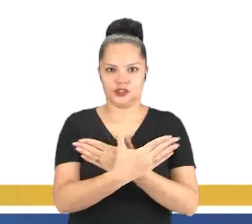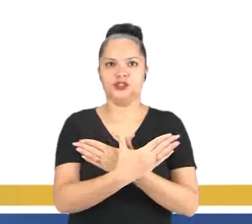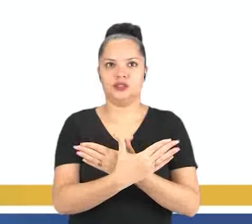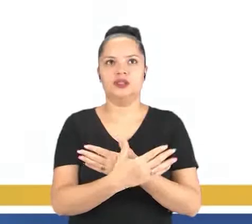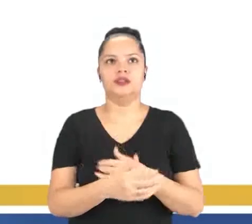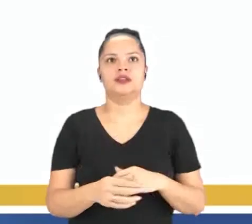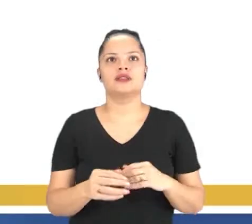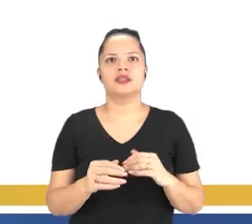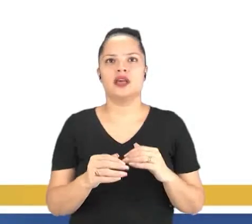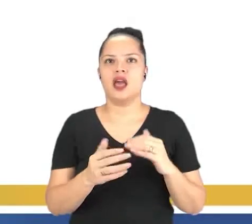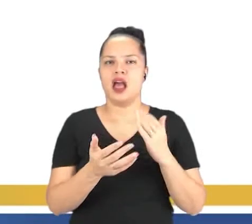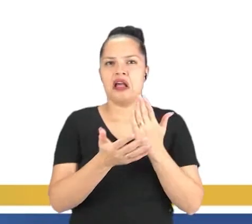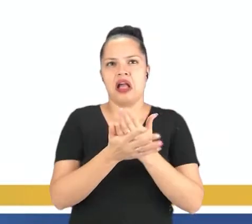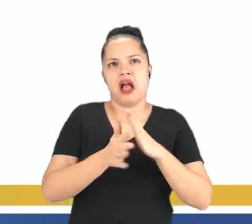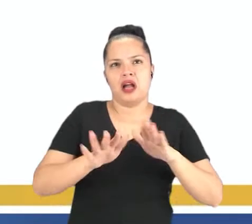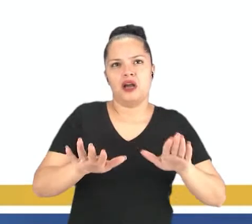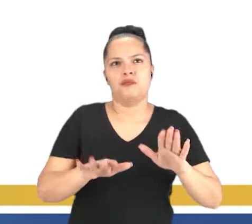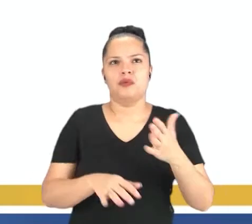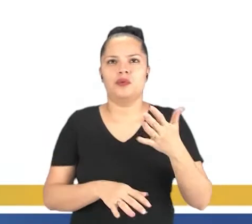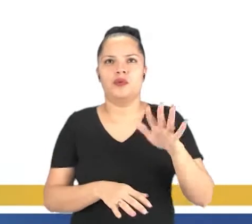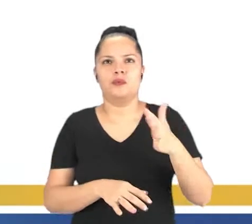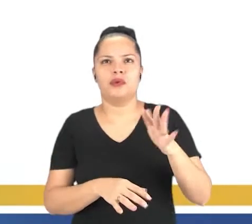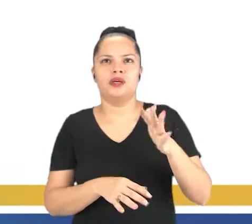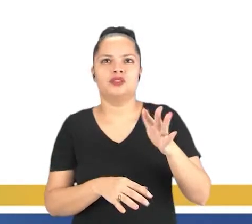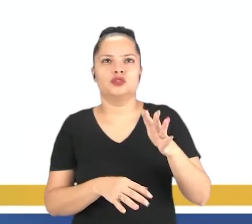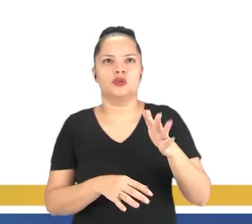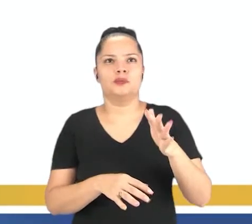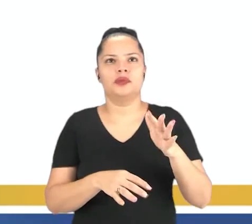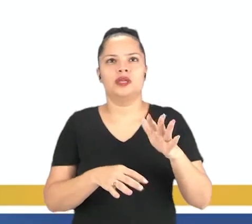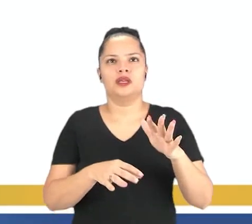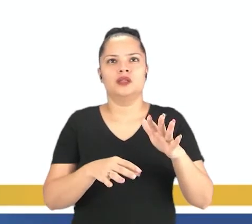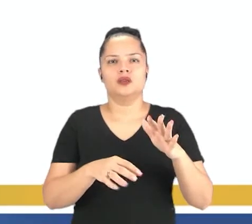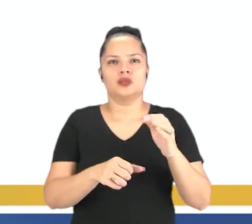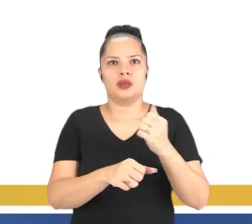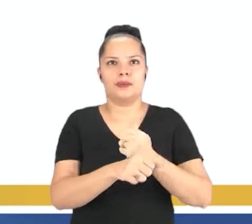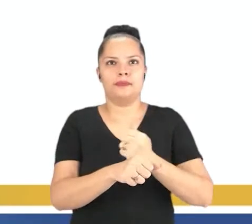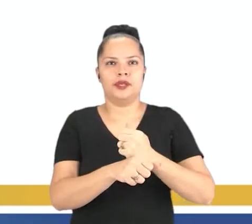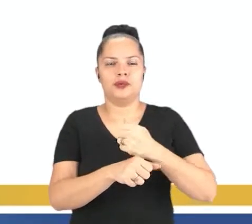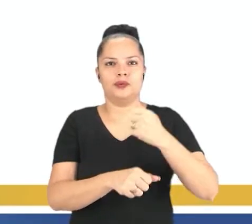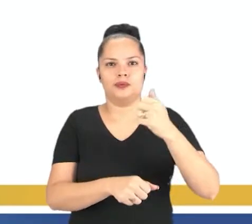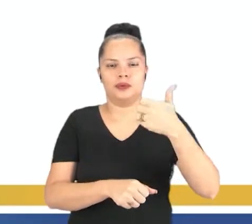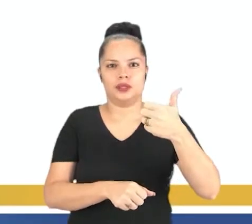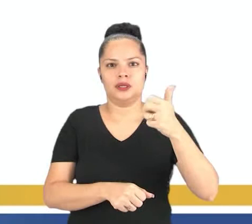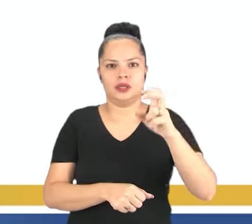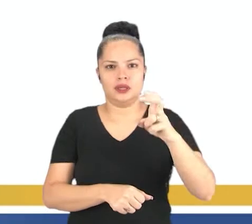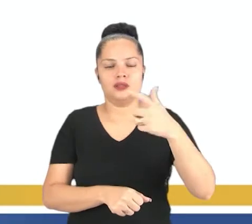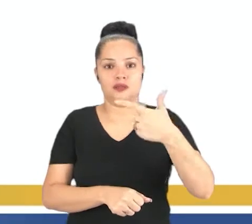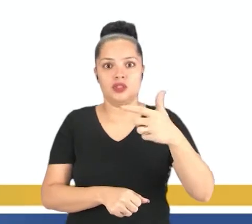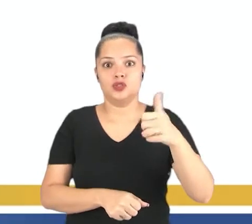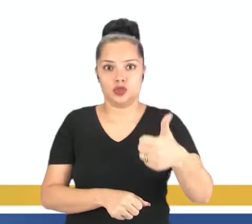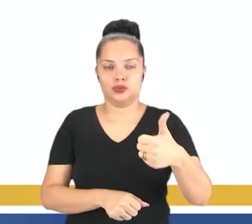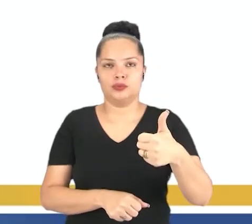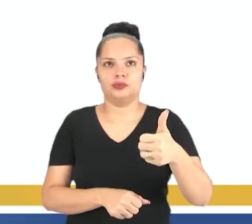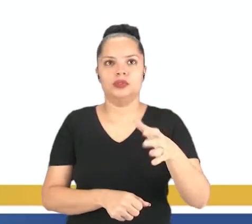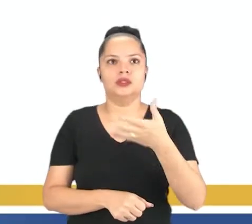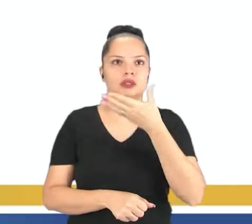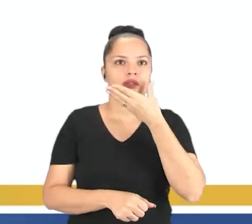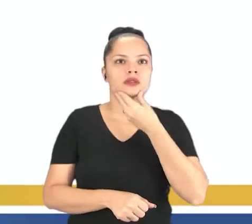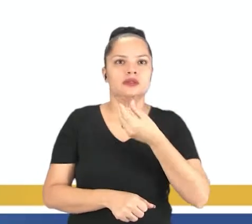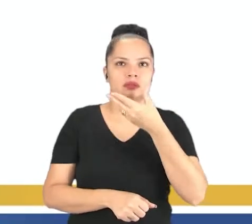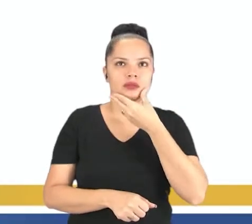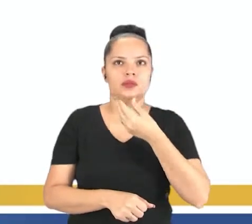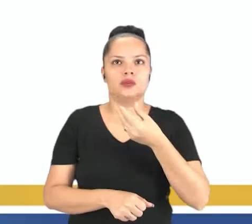dos objectos de ouro desta civilização tendo como principal responsável hernán Cortez que chegou ao México em